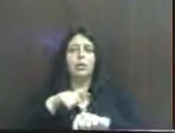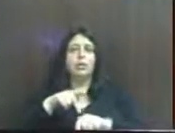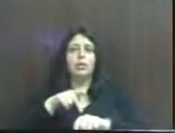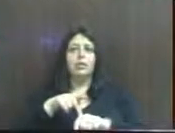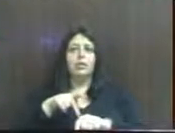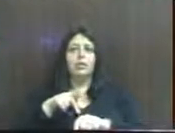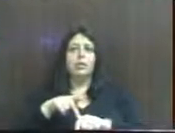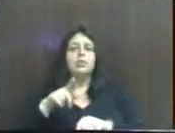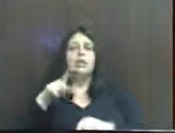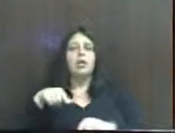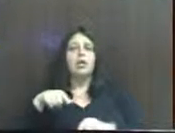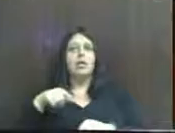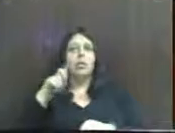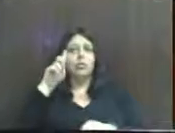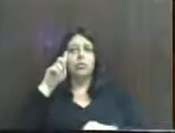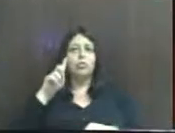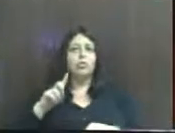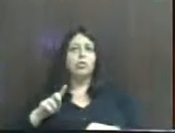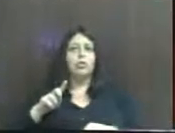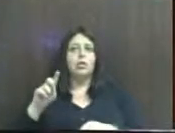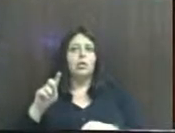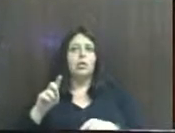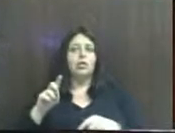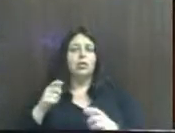É participar, é ser